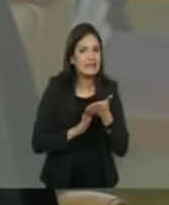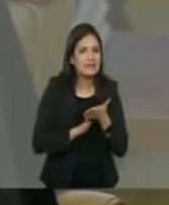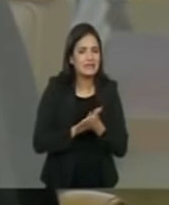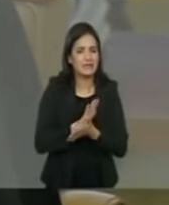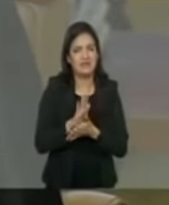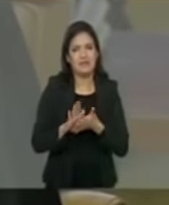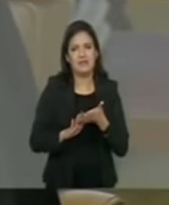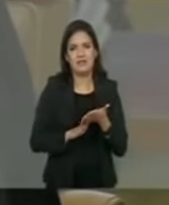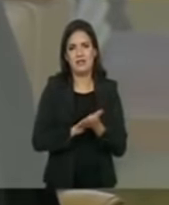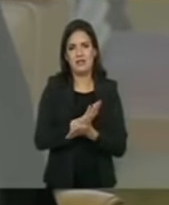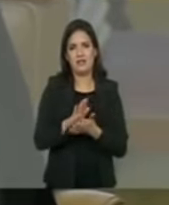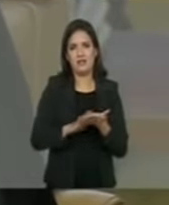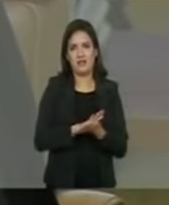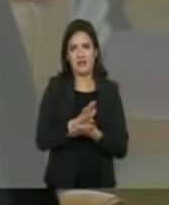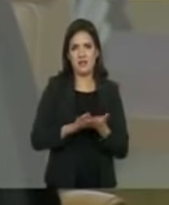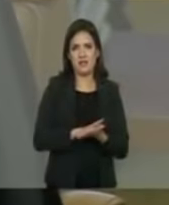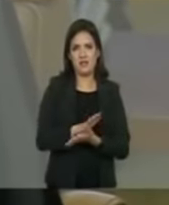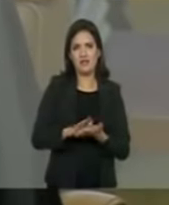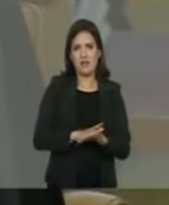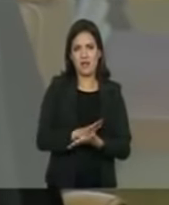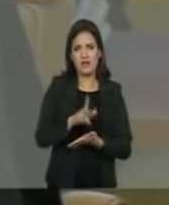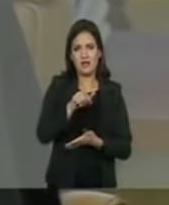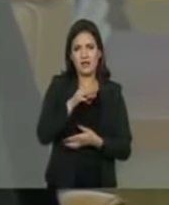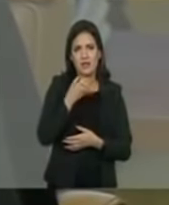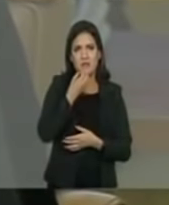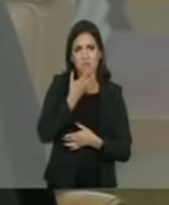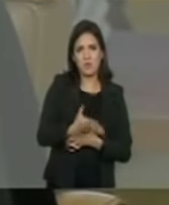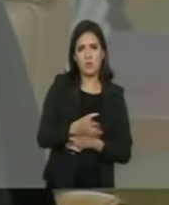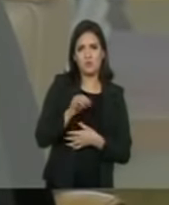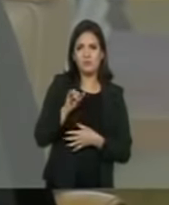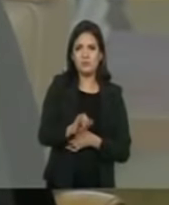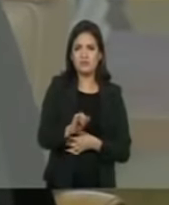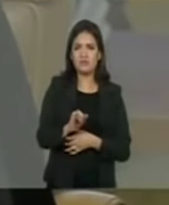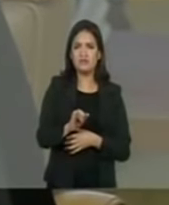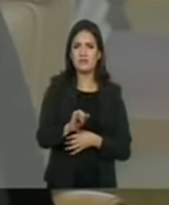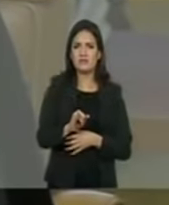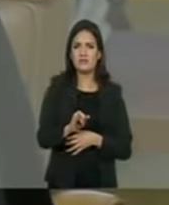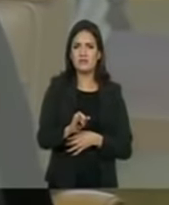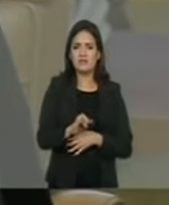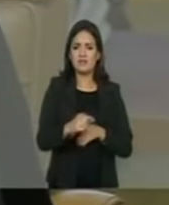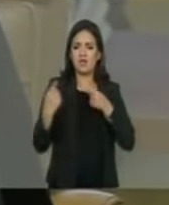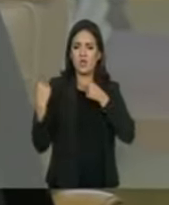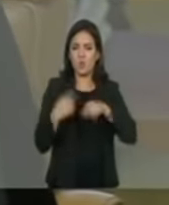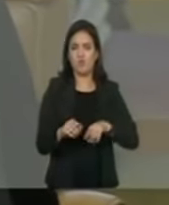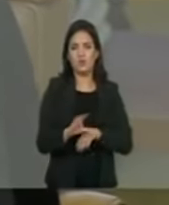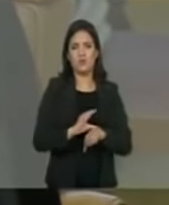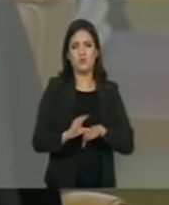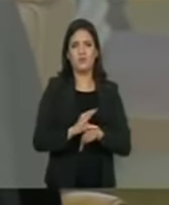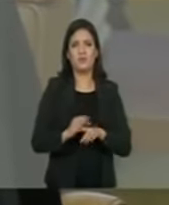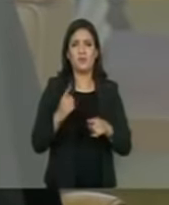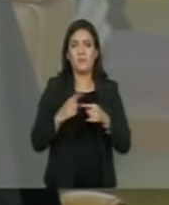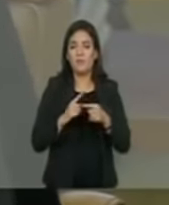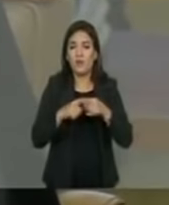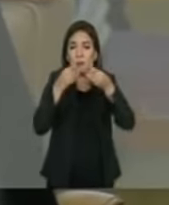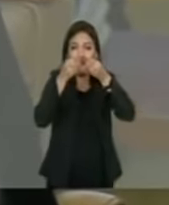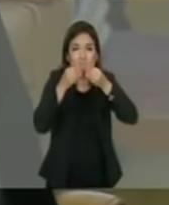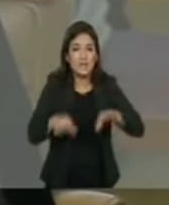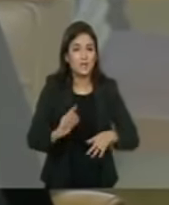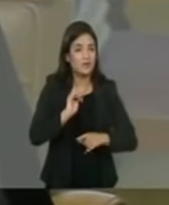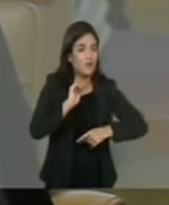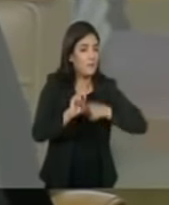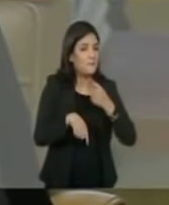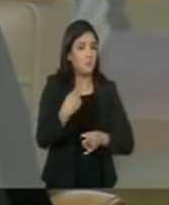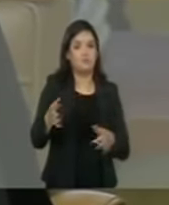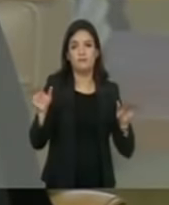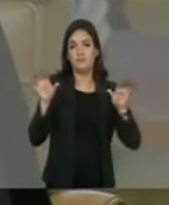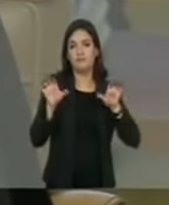ruptura da ordem funcional porque nada recompõe os gravíssimos efeitos que derivam do gesto de